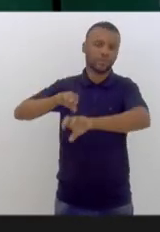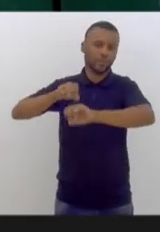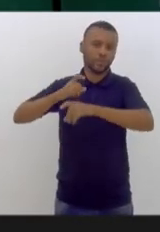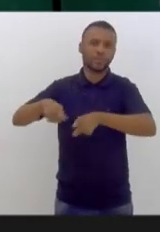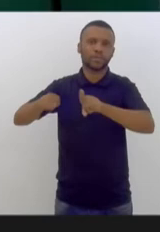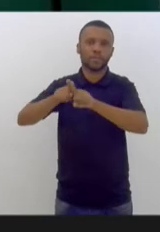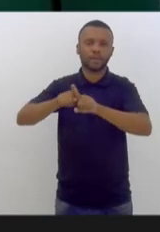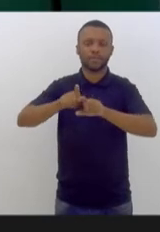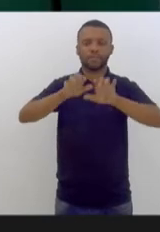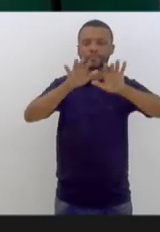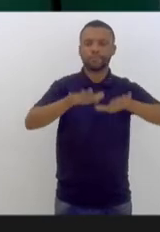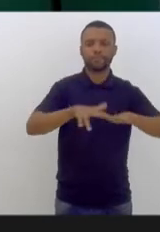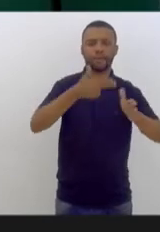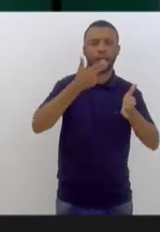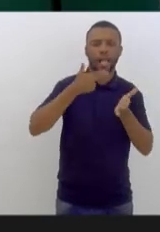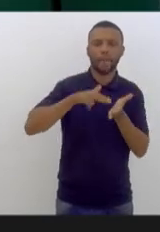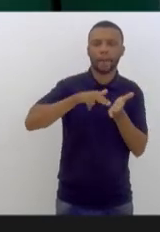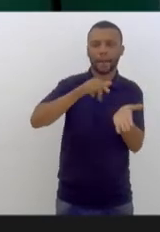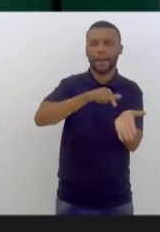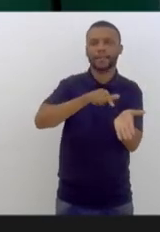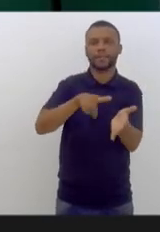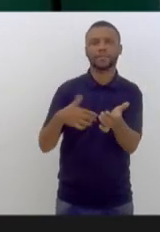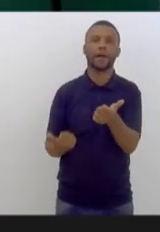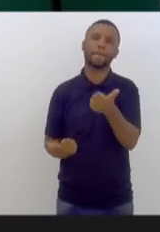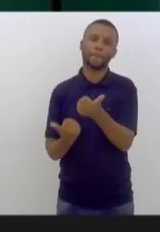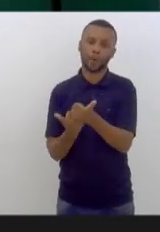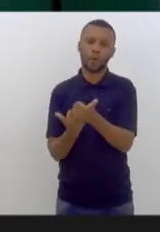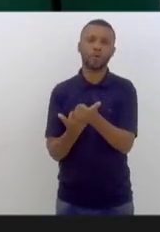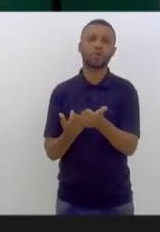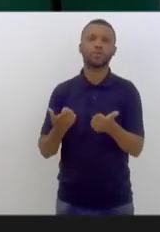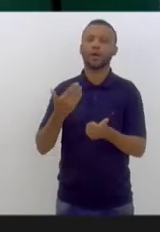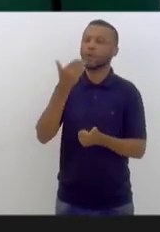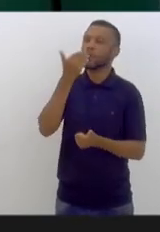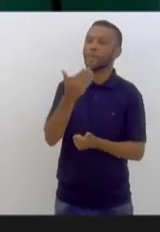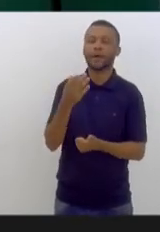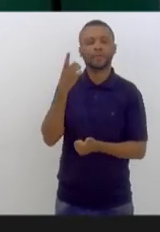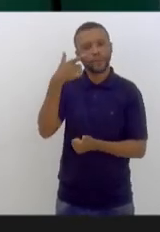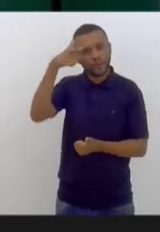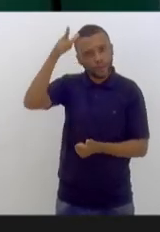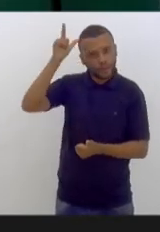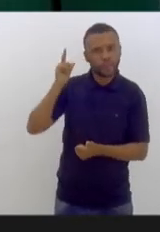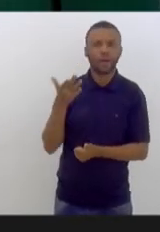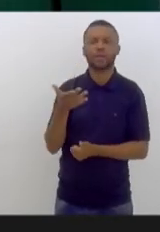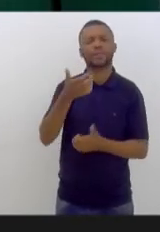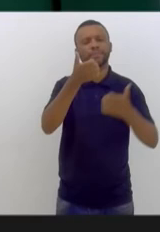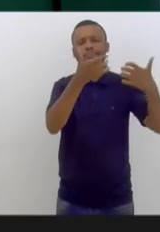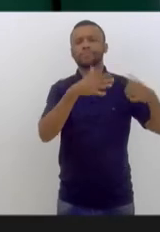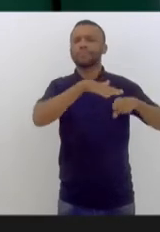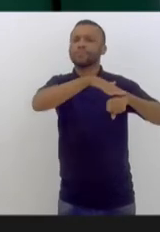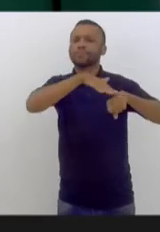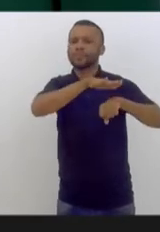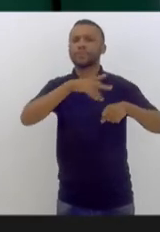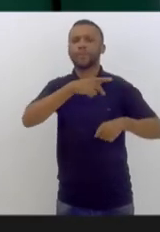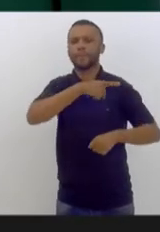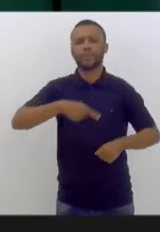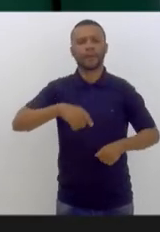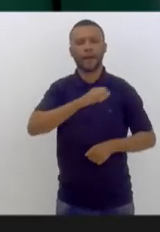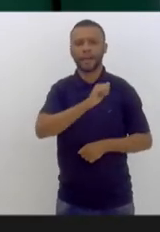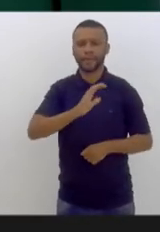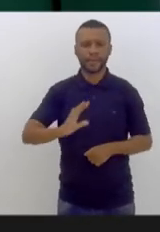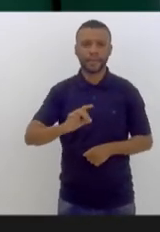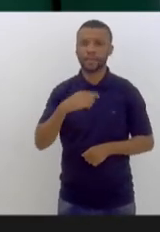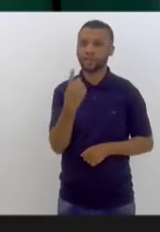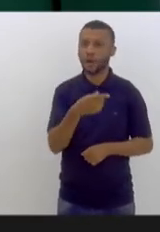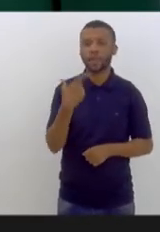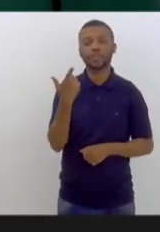de apoio, e nesse momento eu peço ao senhor deputado Luiz Paulo, que estava falando com o presidente André Siciliano, que a